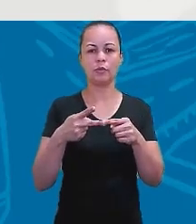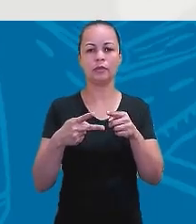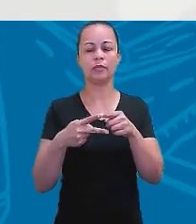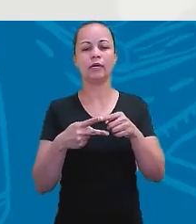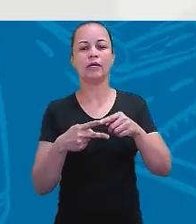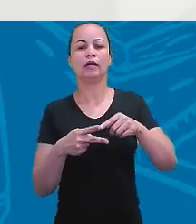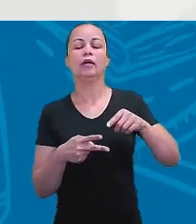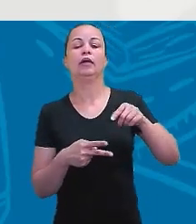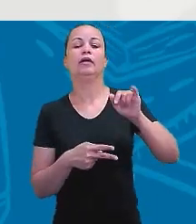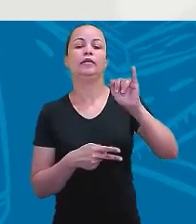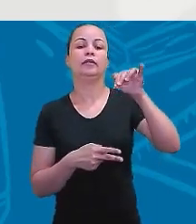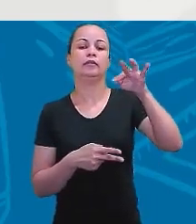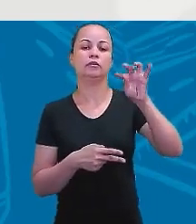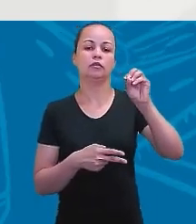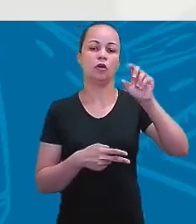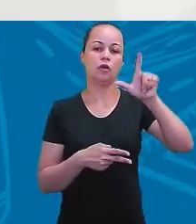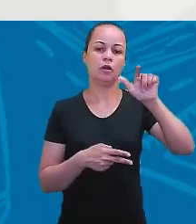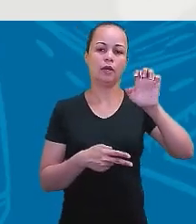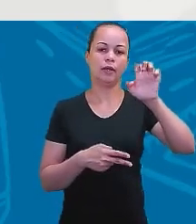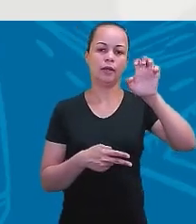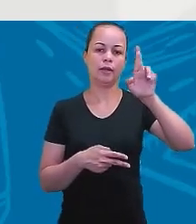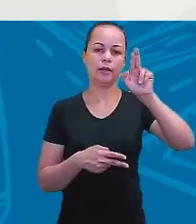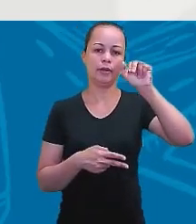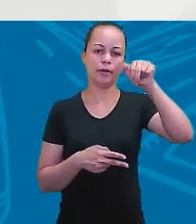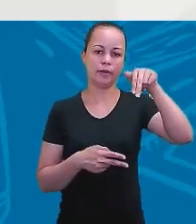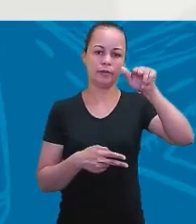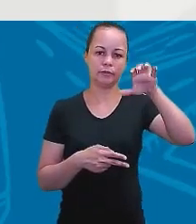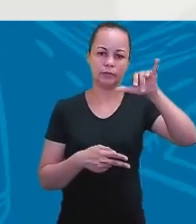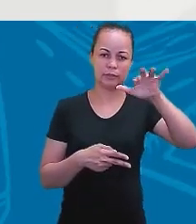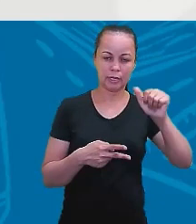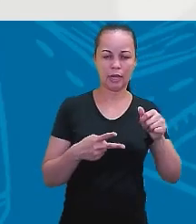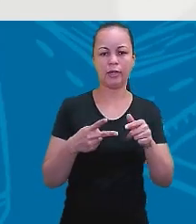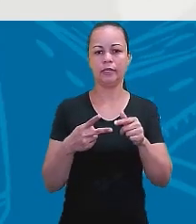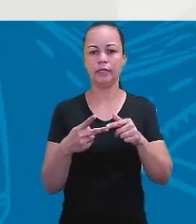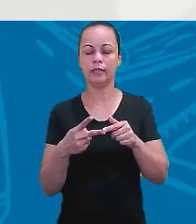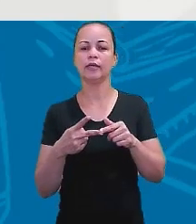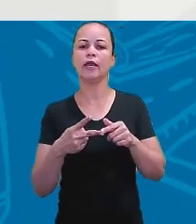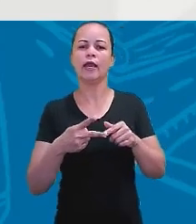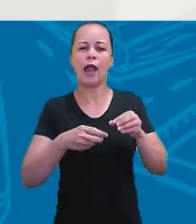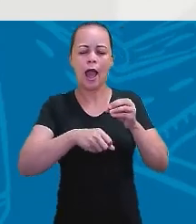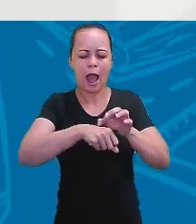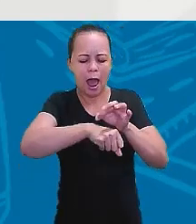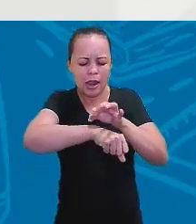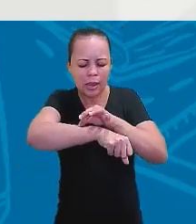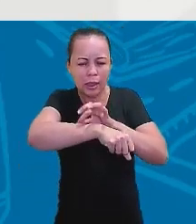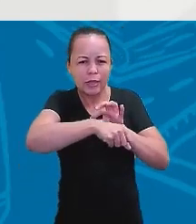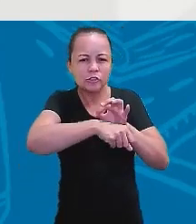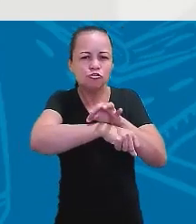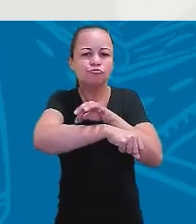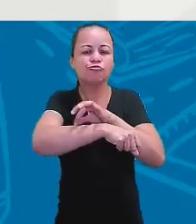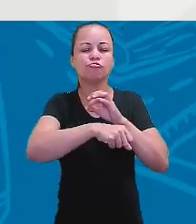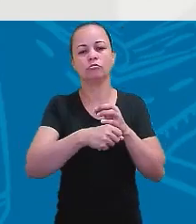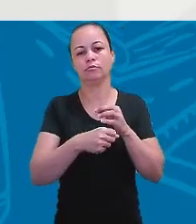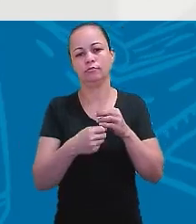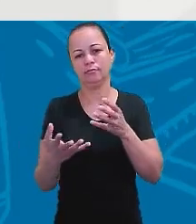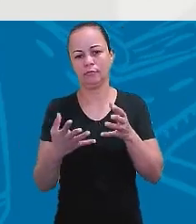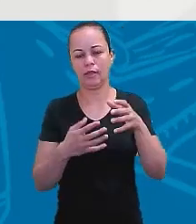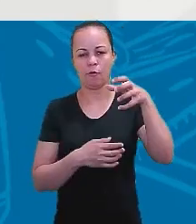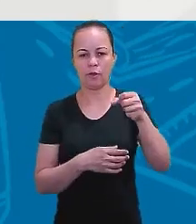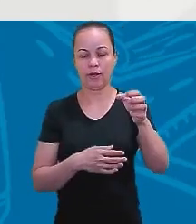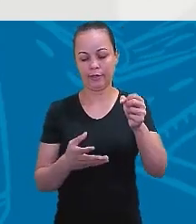e alergia ao leite. Espera aí, tem diferença? Tem. A intolerância ao leite tem a ver com a falta da